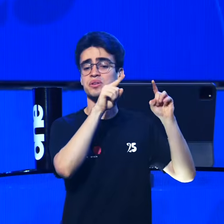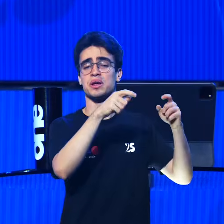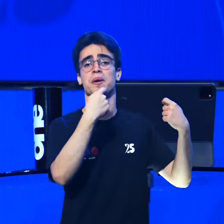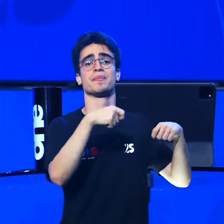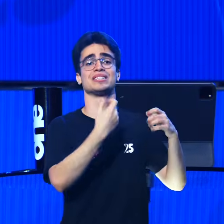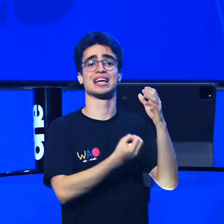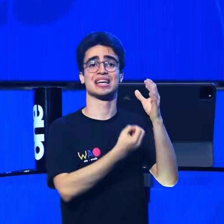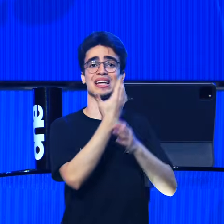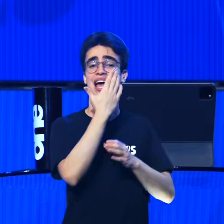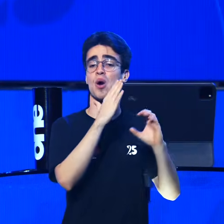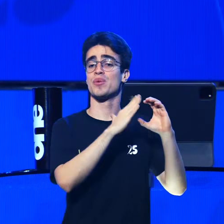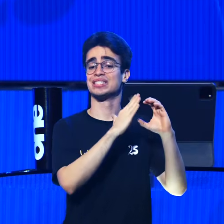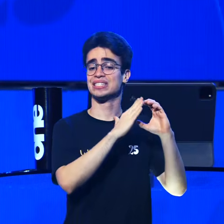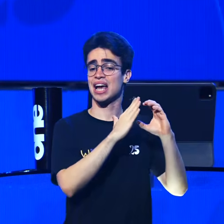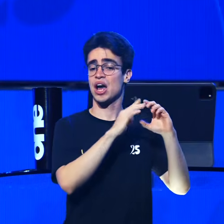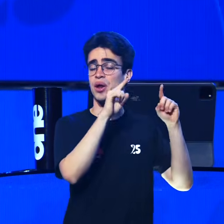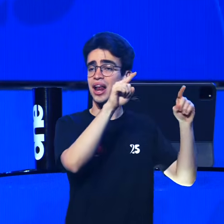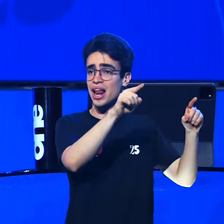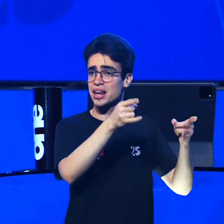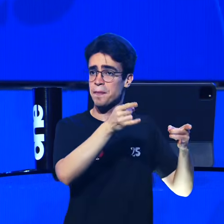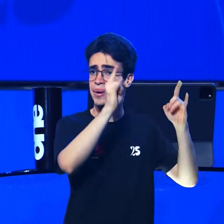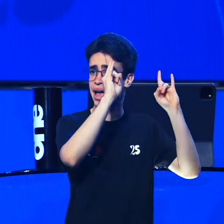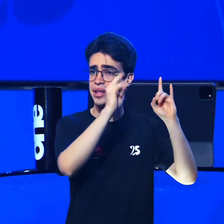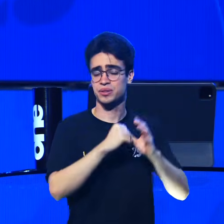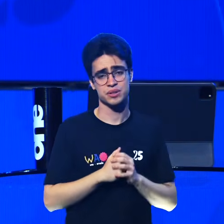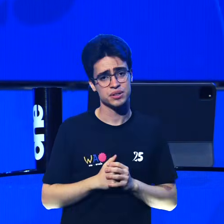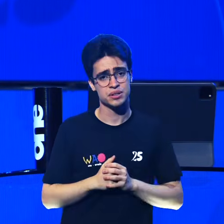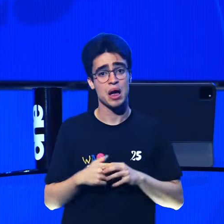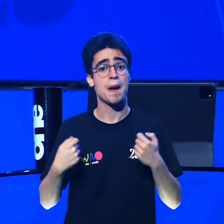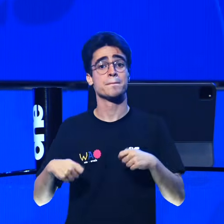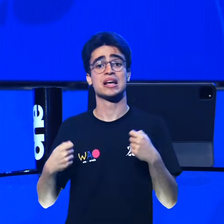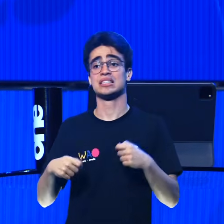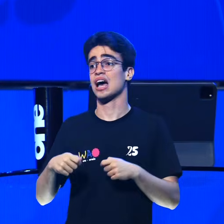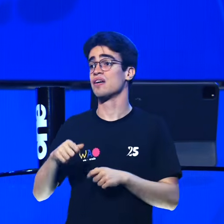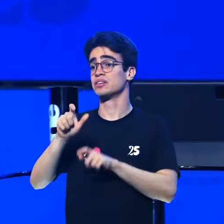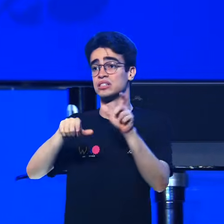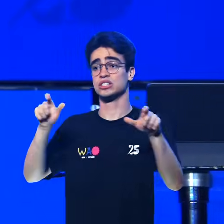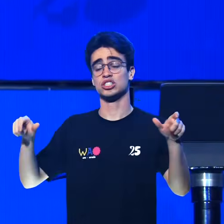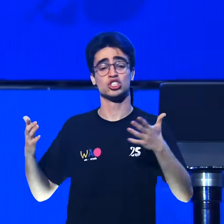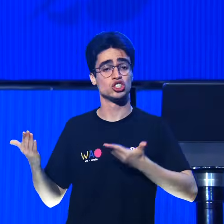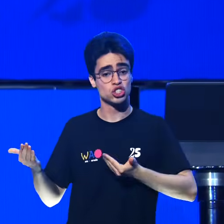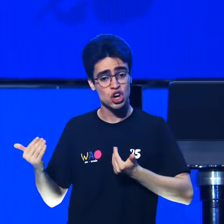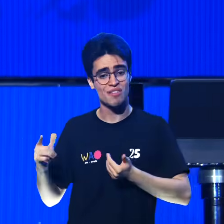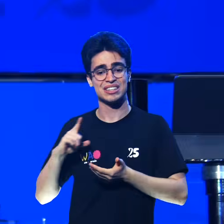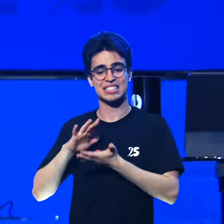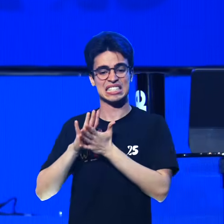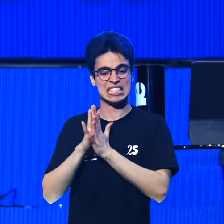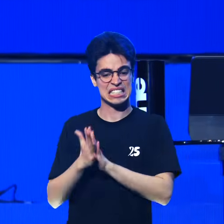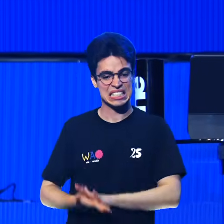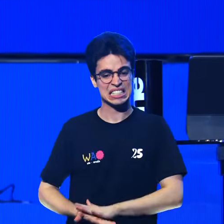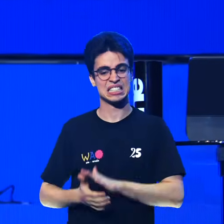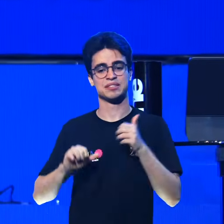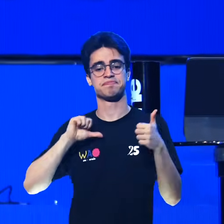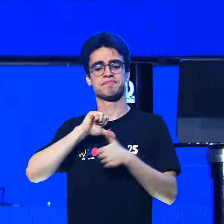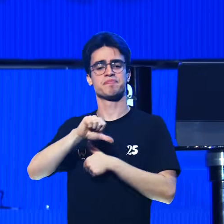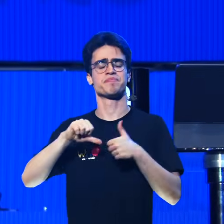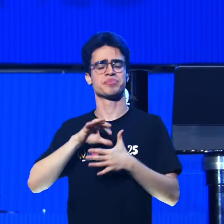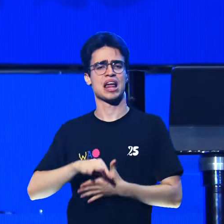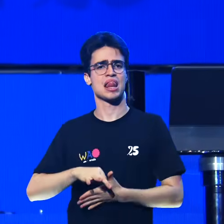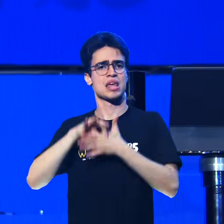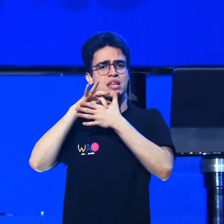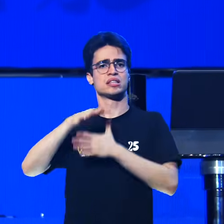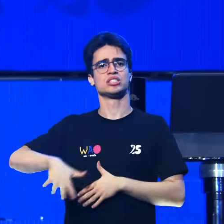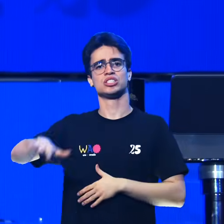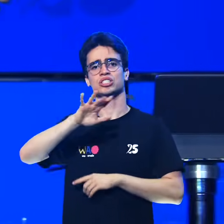de célula naquele apartamento. Ele precisava de jovens que passaram por esmagamento para se tornarem líderes de uma